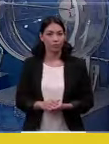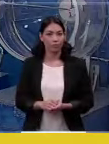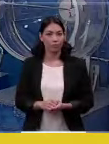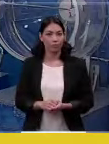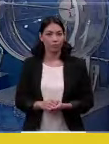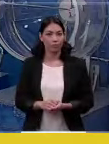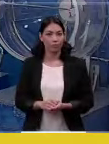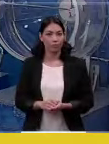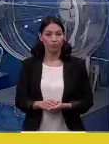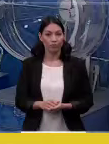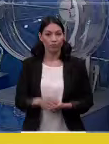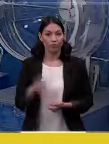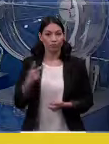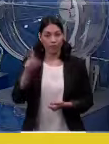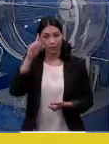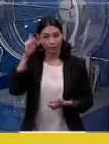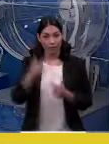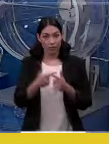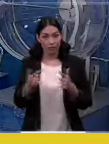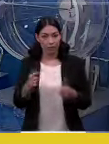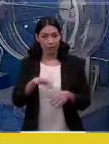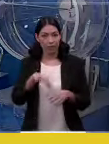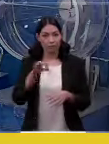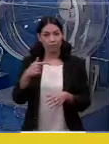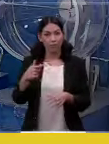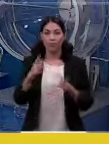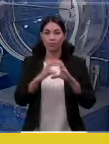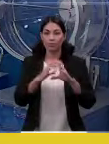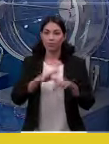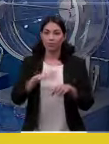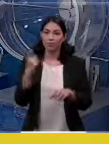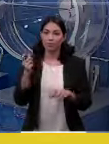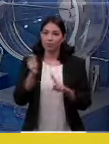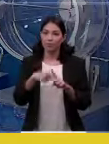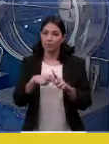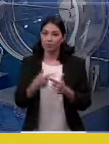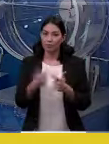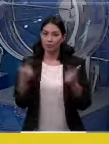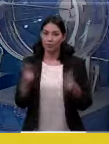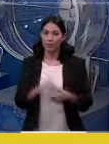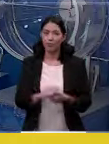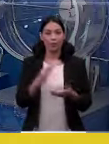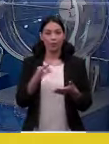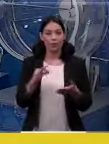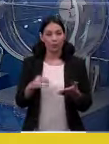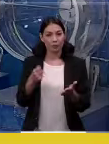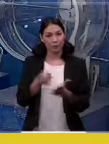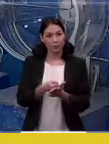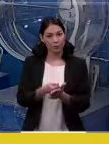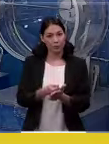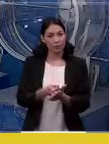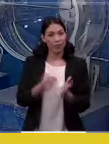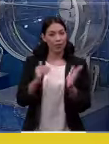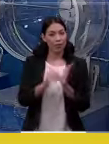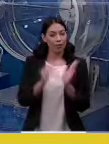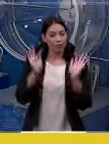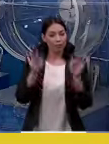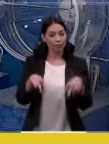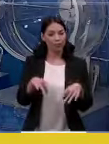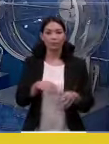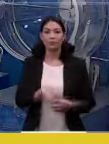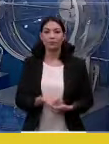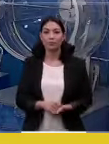verdade? Serão sorteados 7 números e um mês da sorte. Lembre-se de conferir a sua aposta do início ao